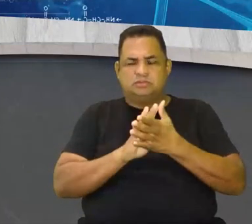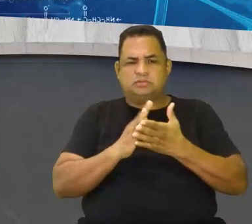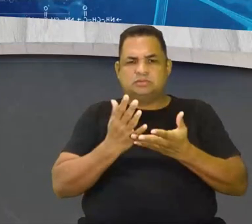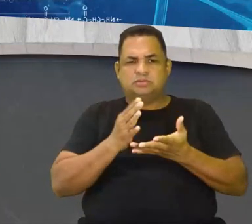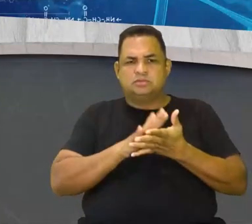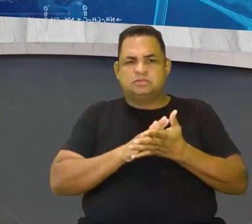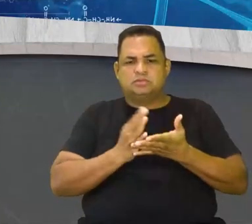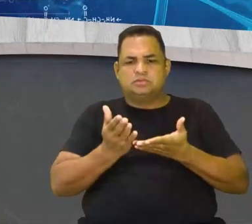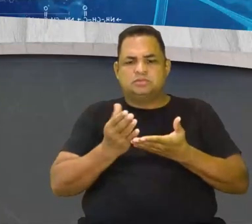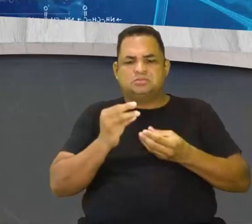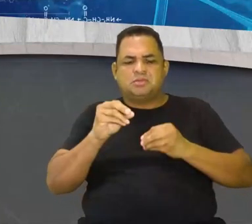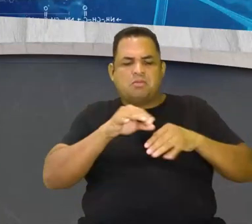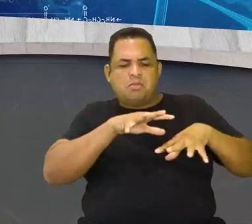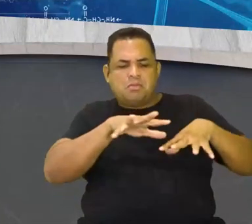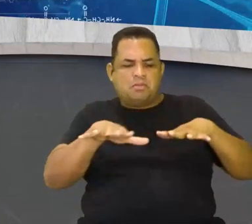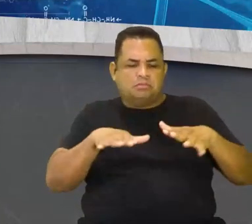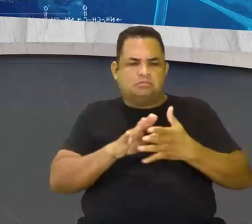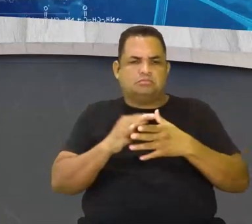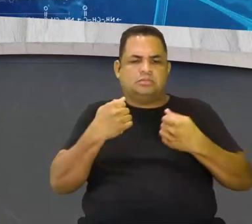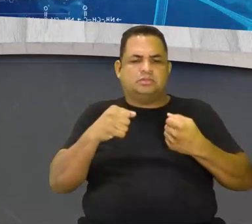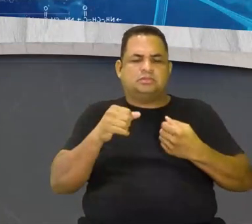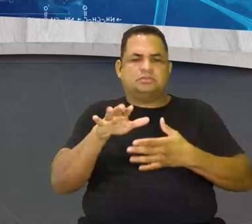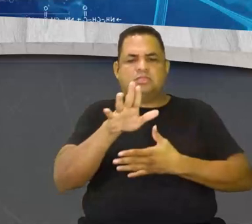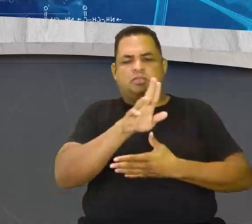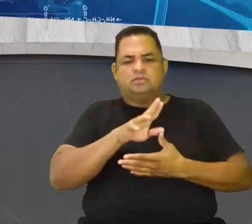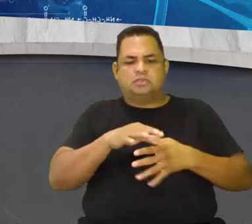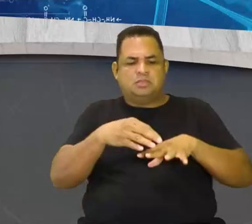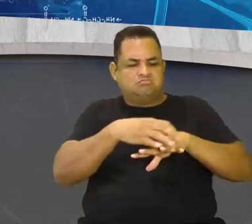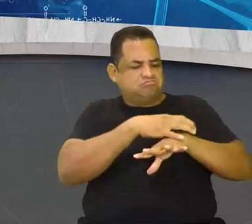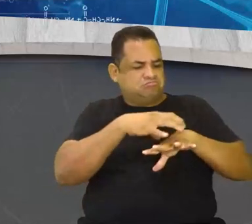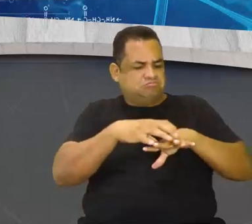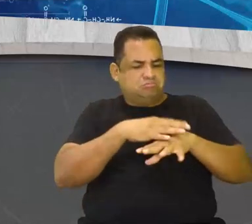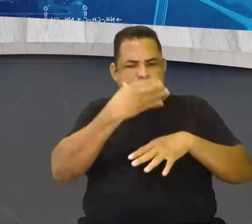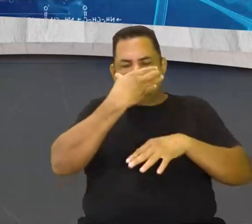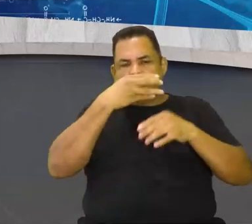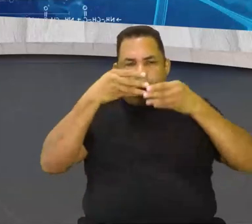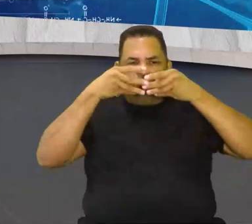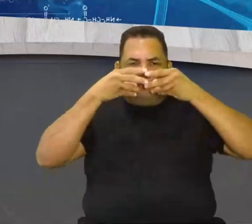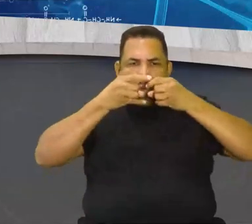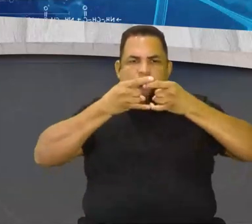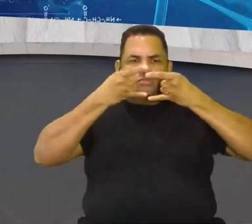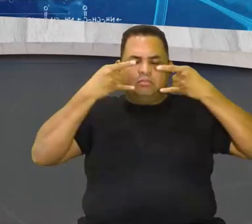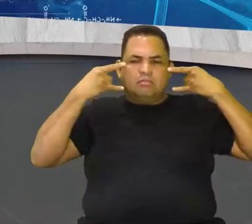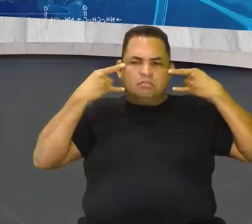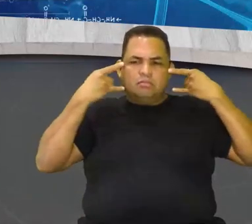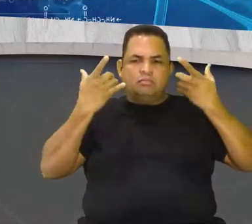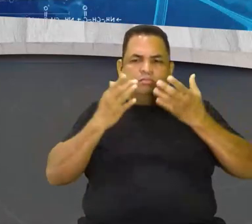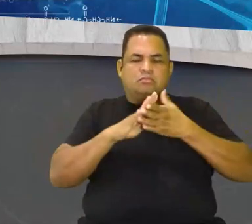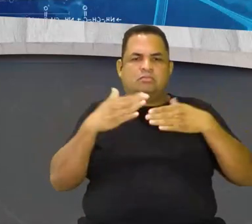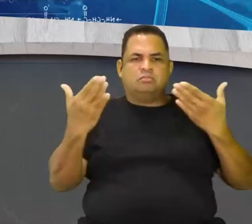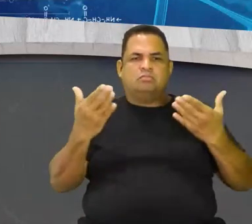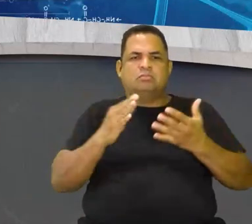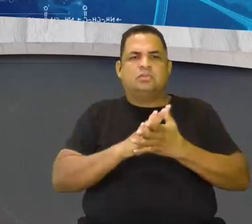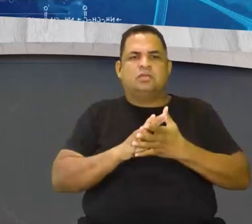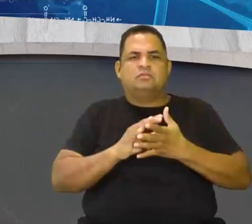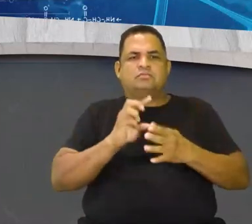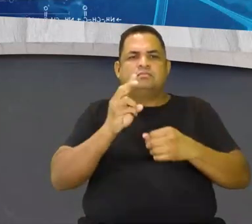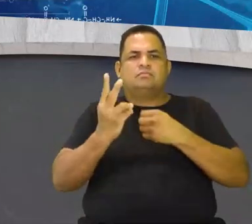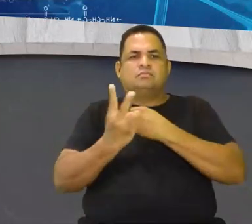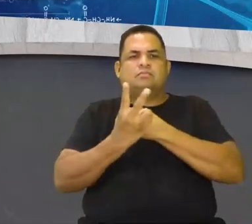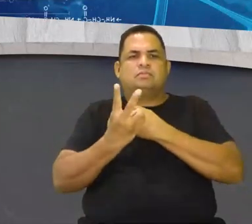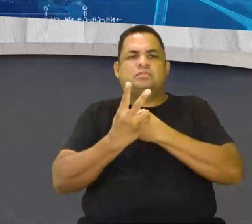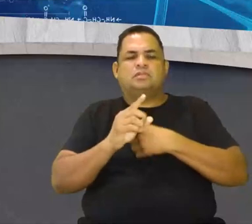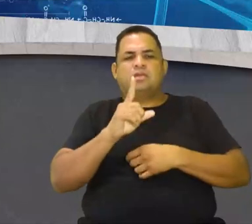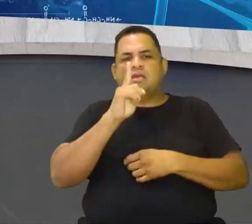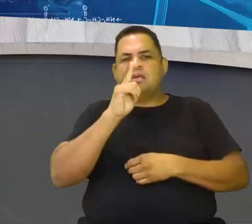manipula sem precisar usar luva, máscaras e etc., para proteger o ataque ao organismo, é água